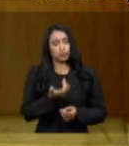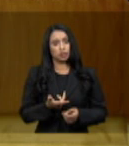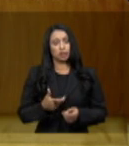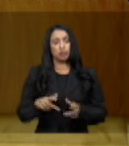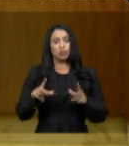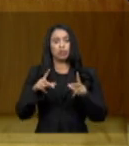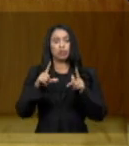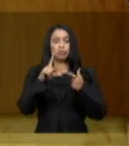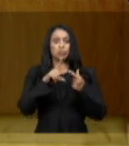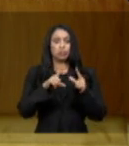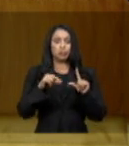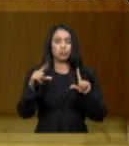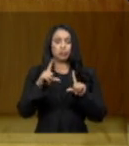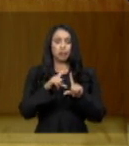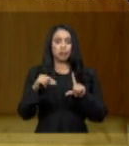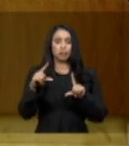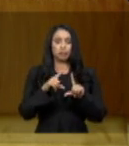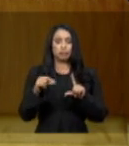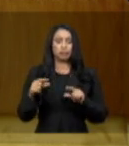palácio do planalto